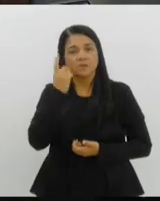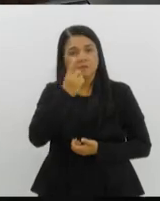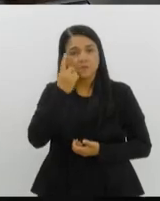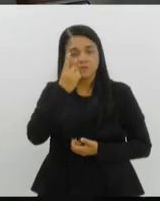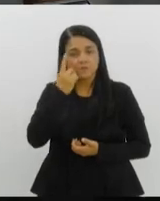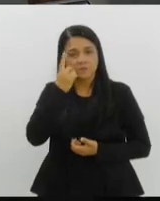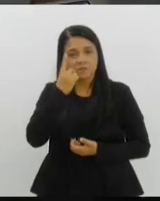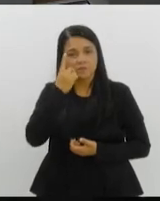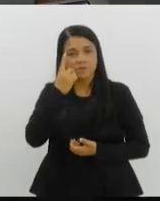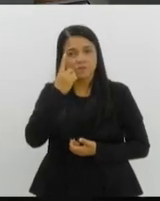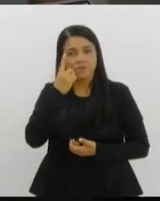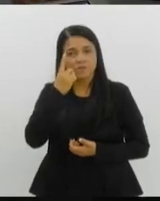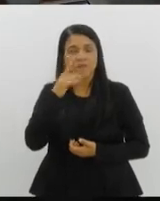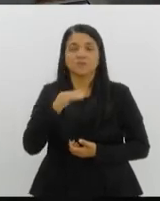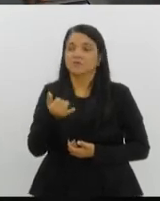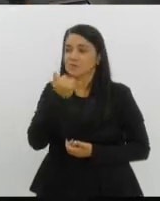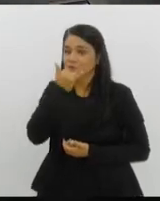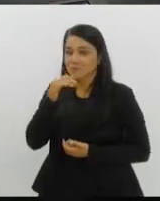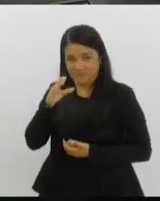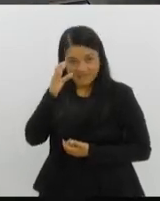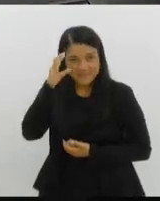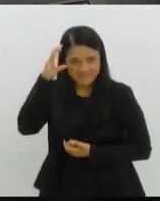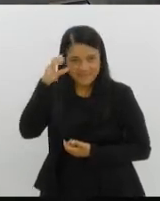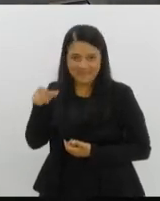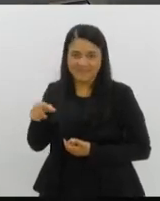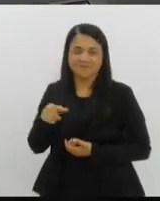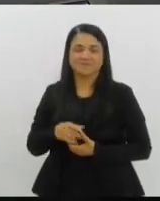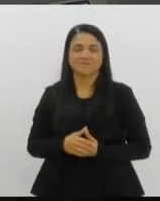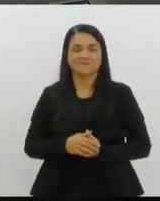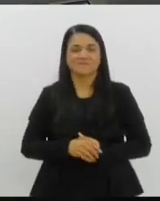Deputado... Célia está aqui, perdão.